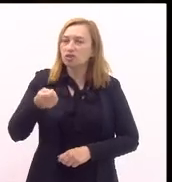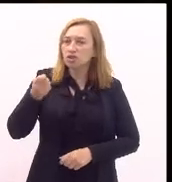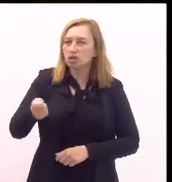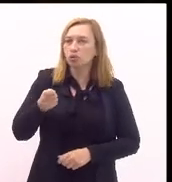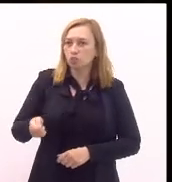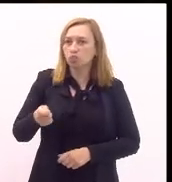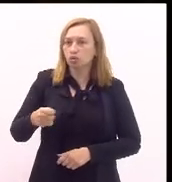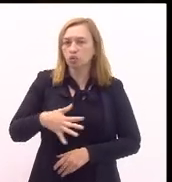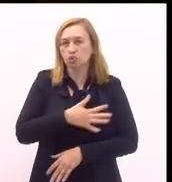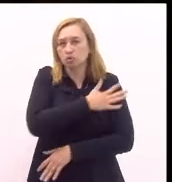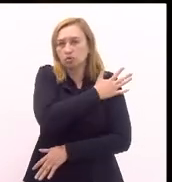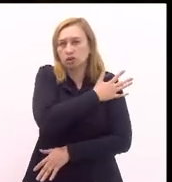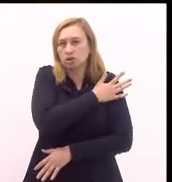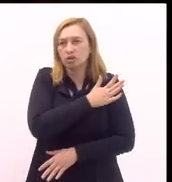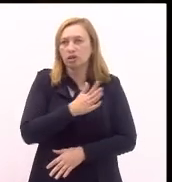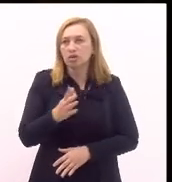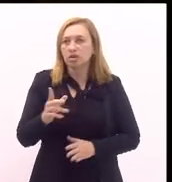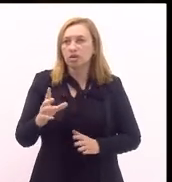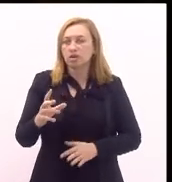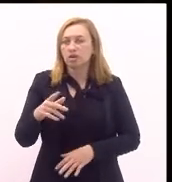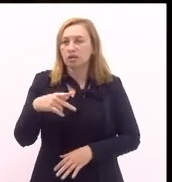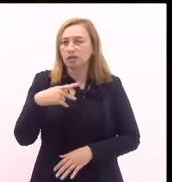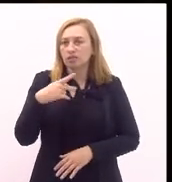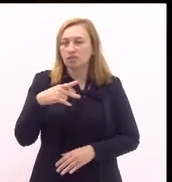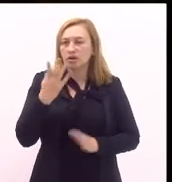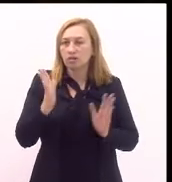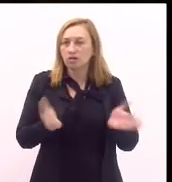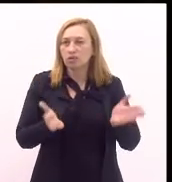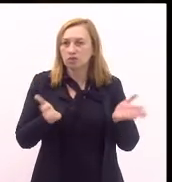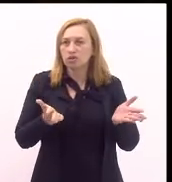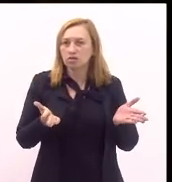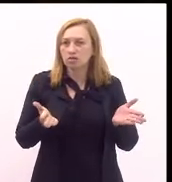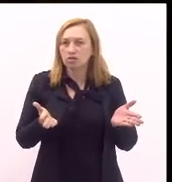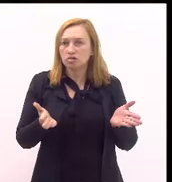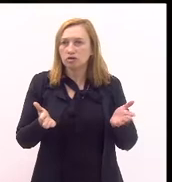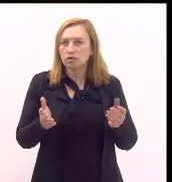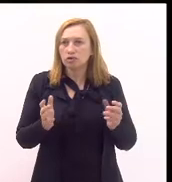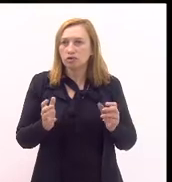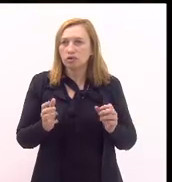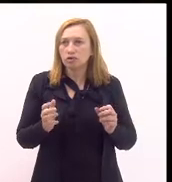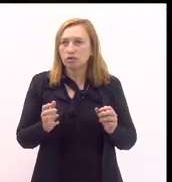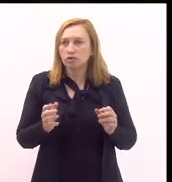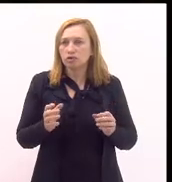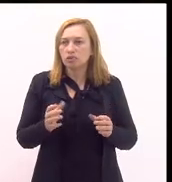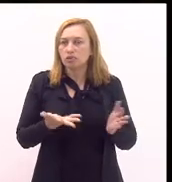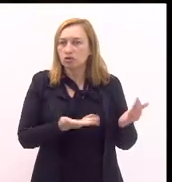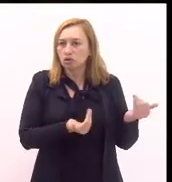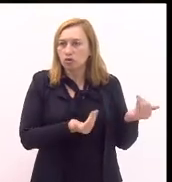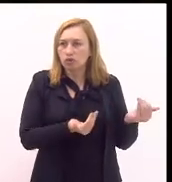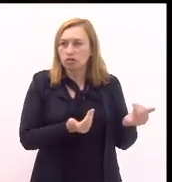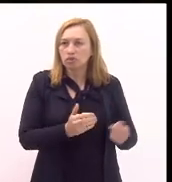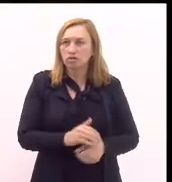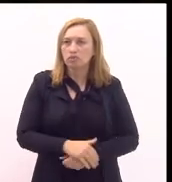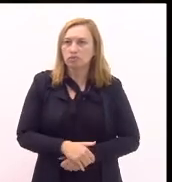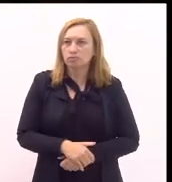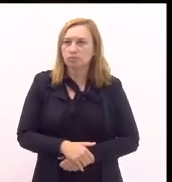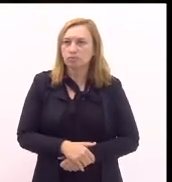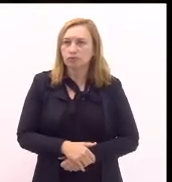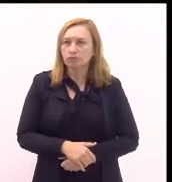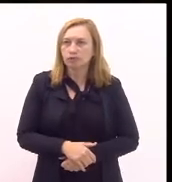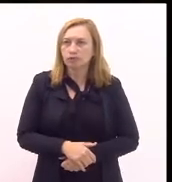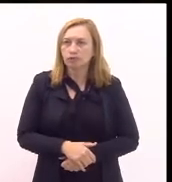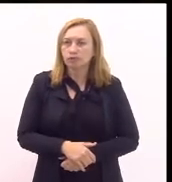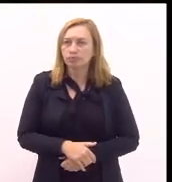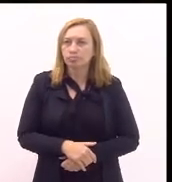militar EA palavra que eu trago hoje aqui talvez seja para juventude e para a